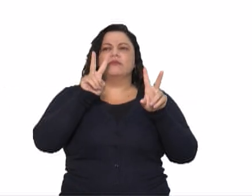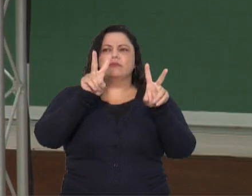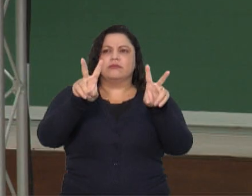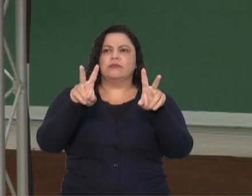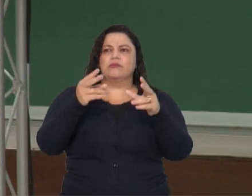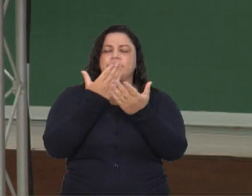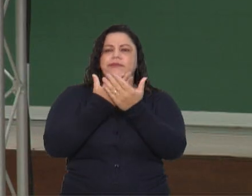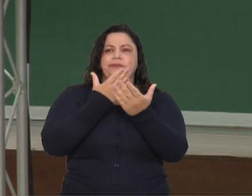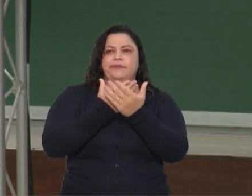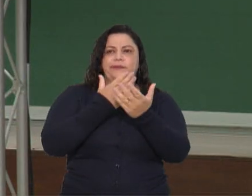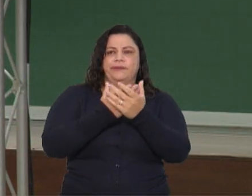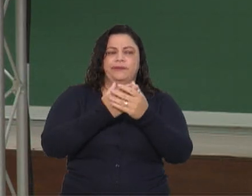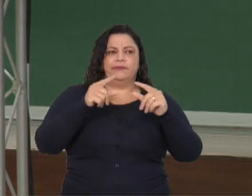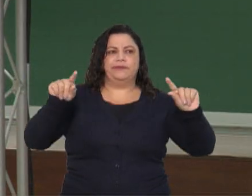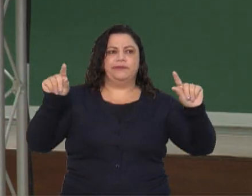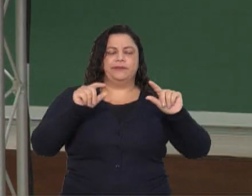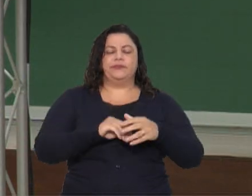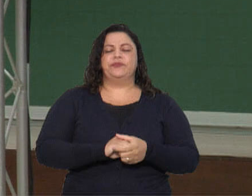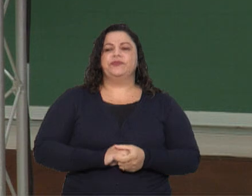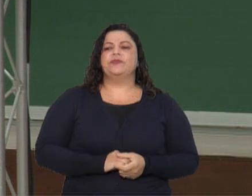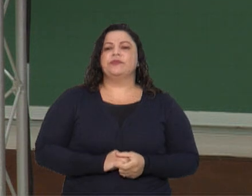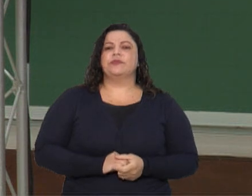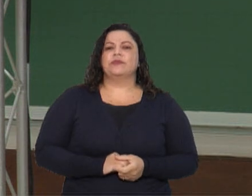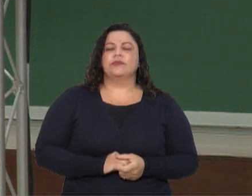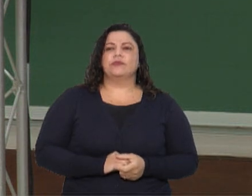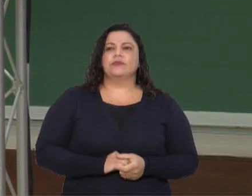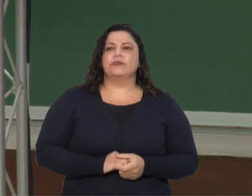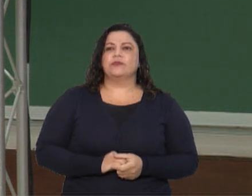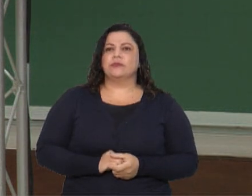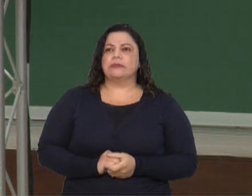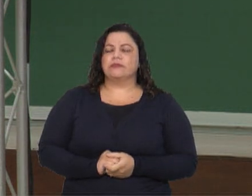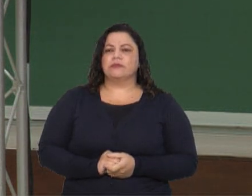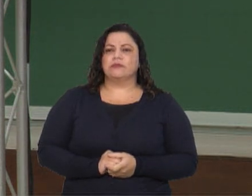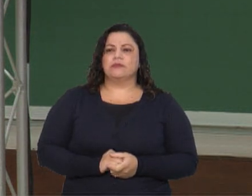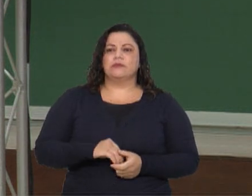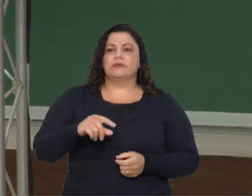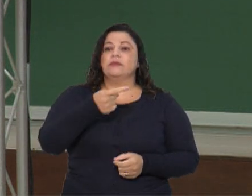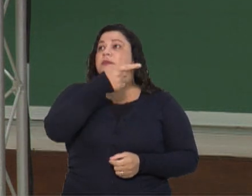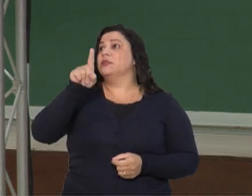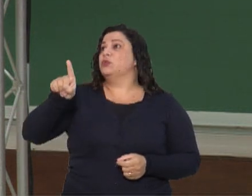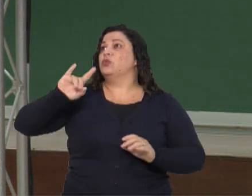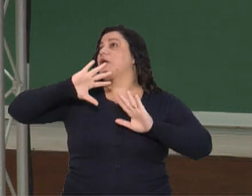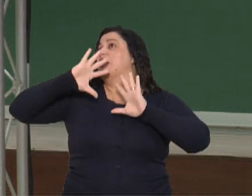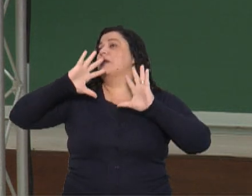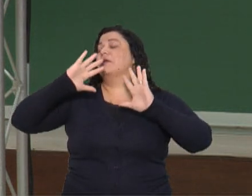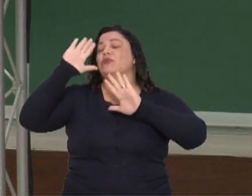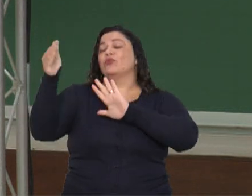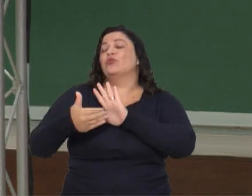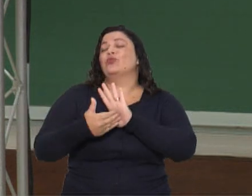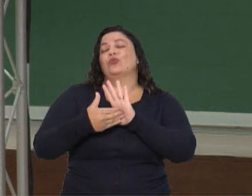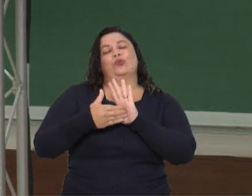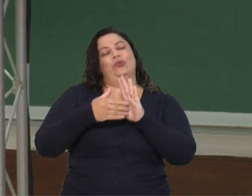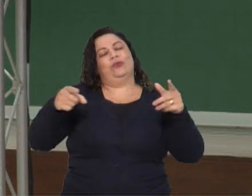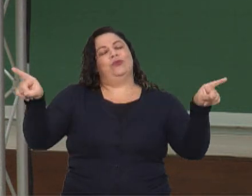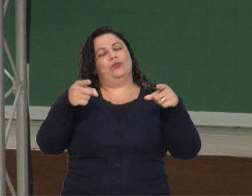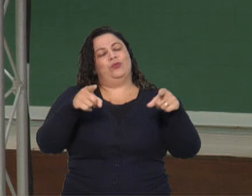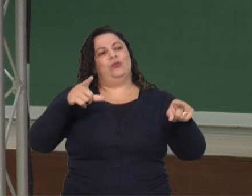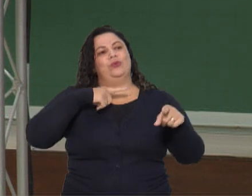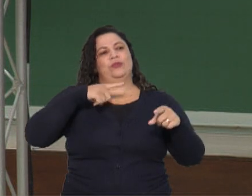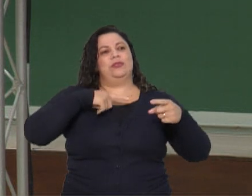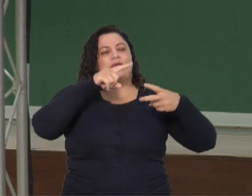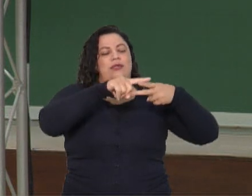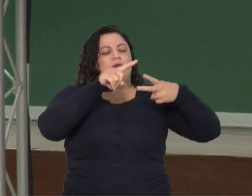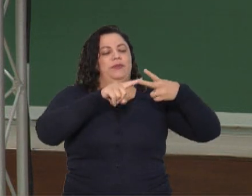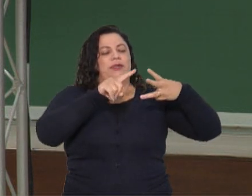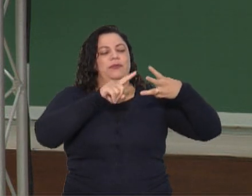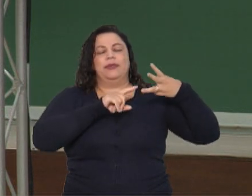e notação musical, eu vou ressaltar assim, não é toda música que tem melodia, harmonia e ritmo.